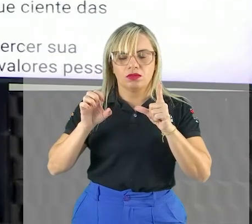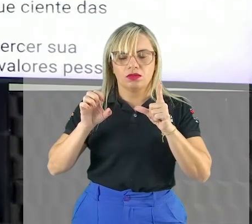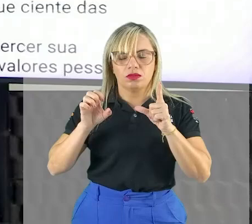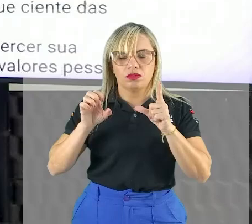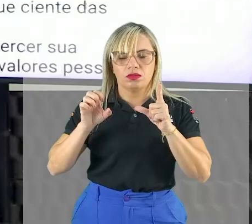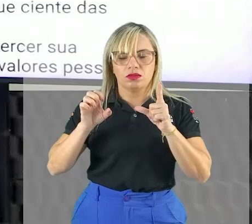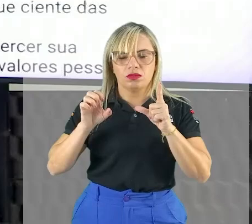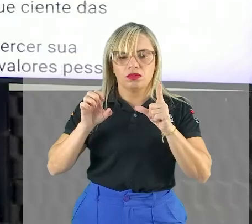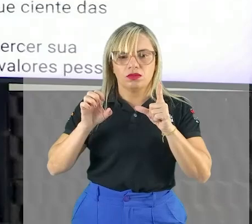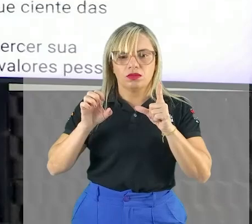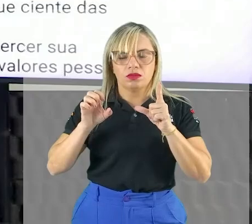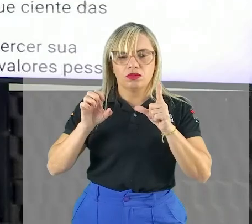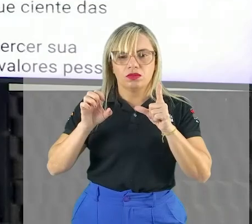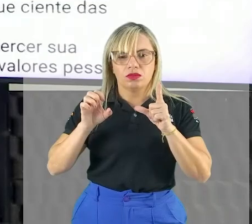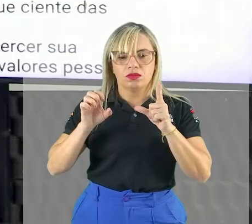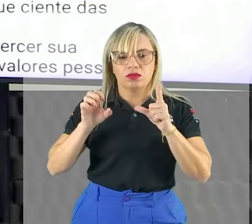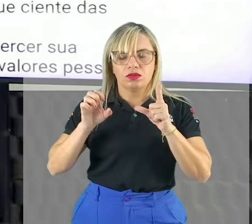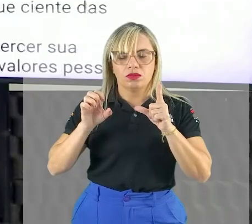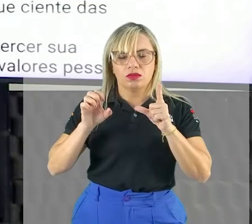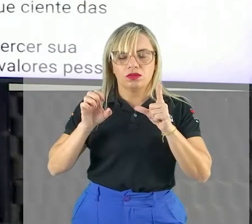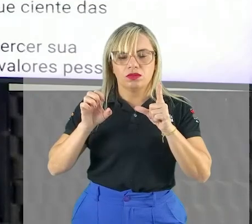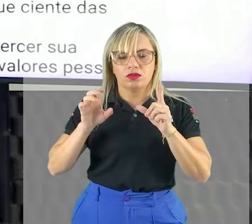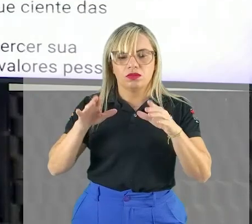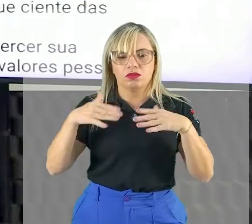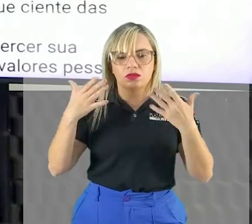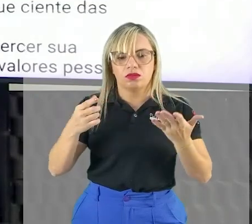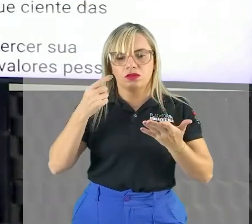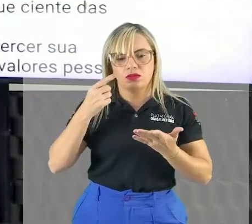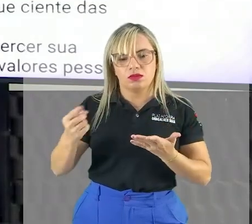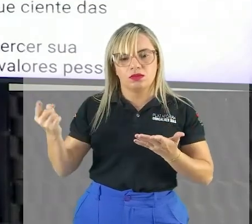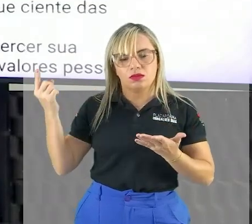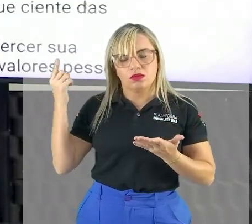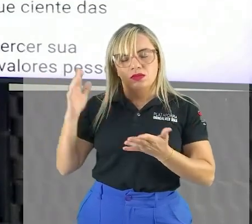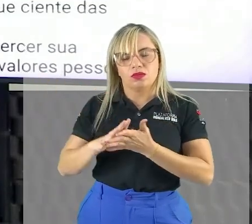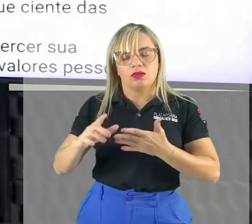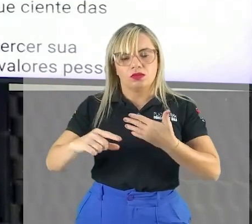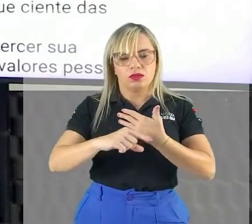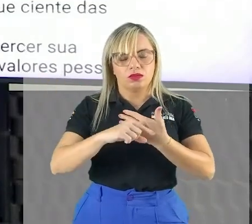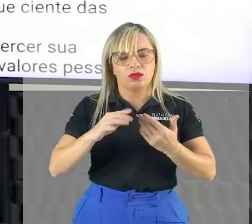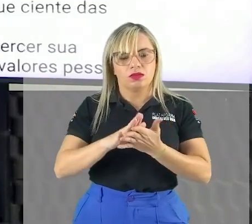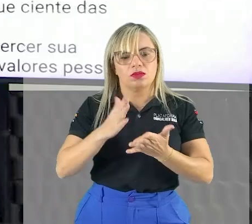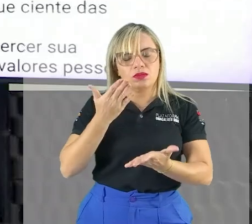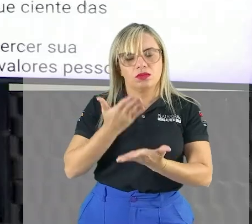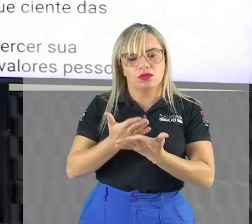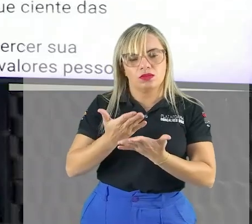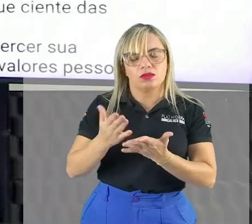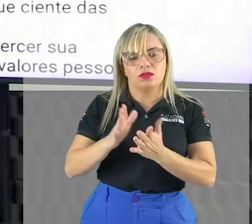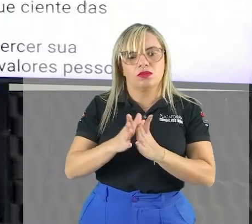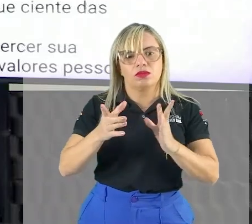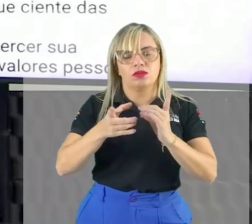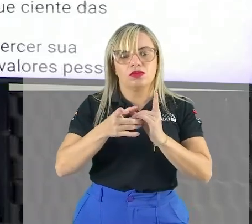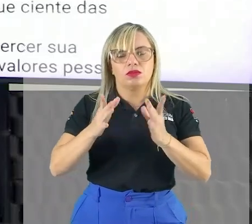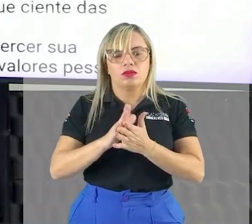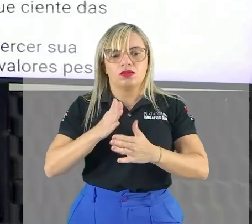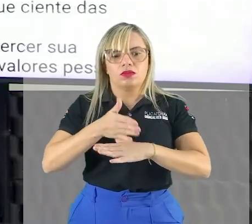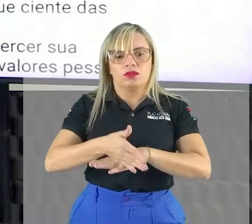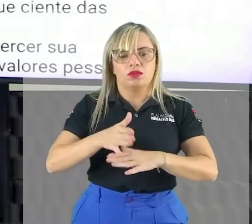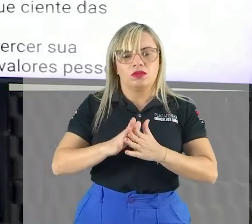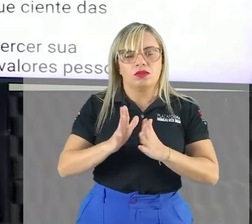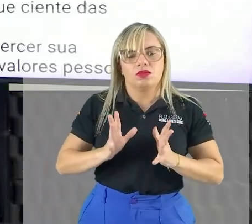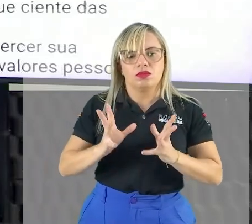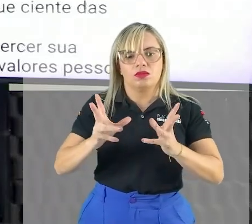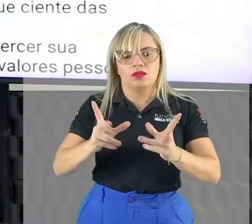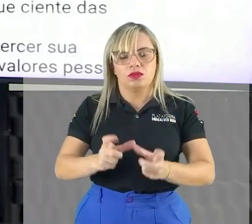de acordo com os seus valores pessoais. Montesquieu diz o seguinte, que a democracia, ou seja, a participação de todos,